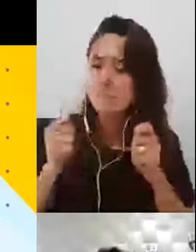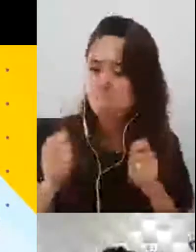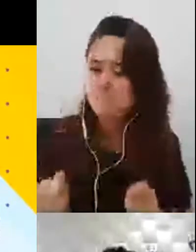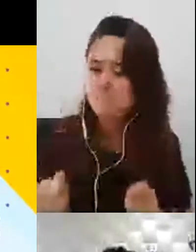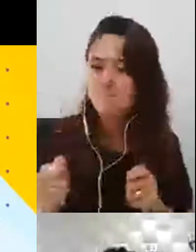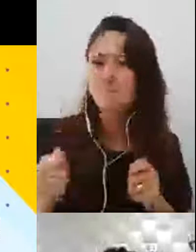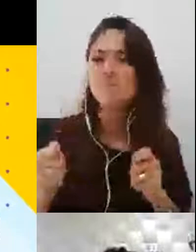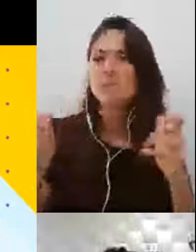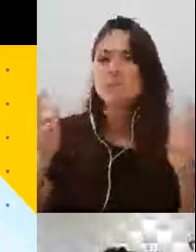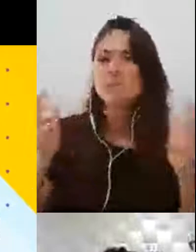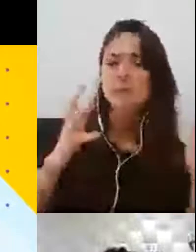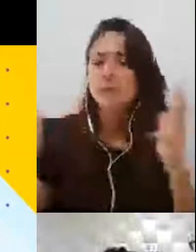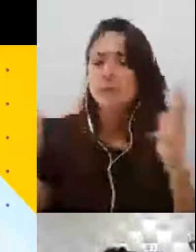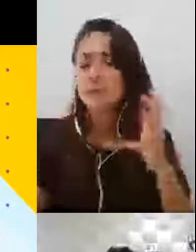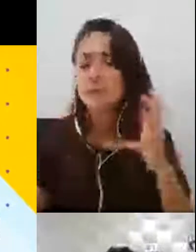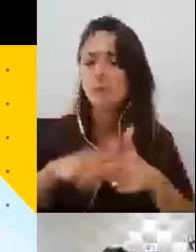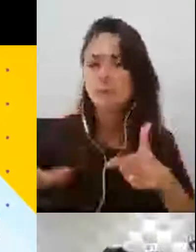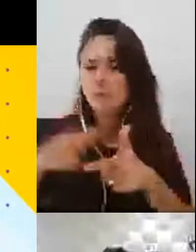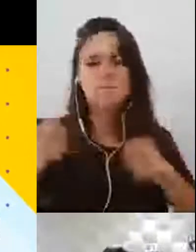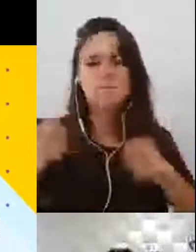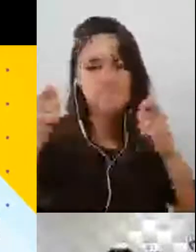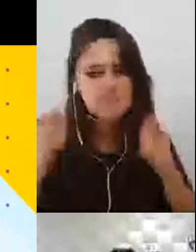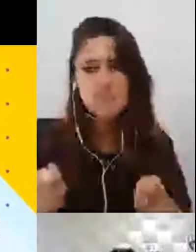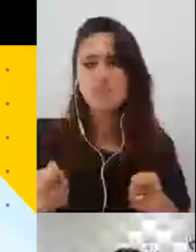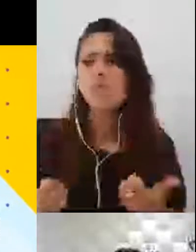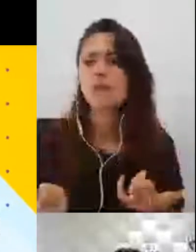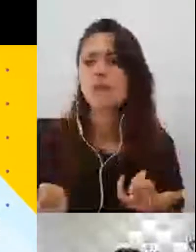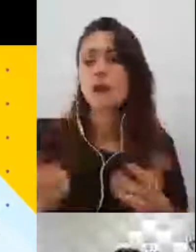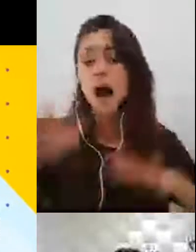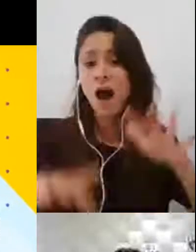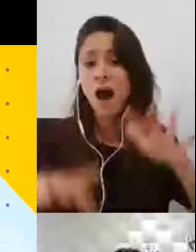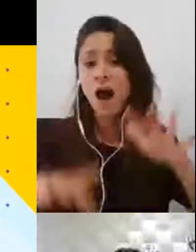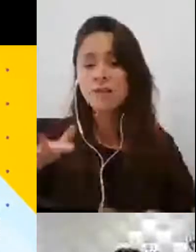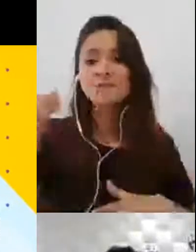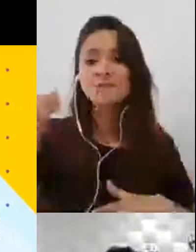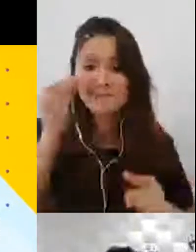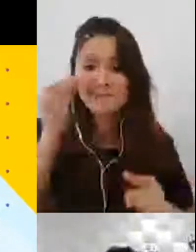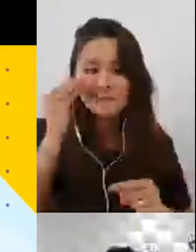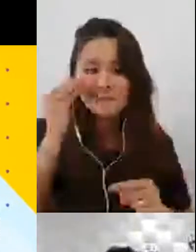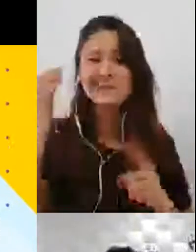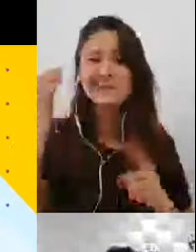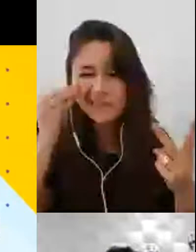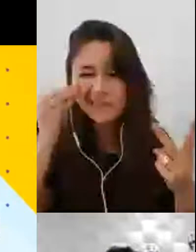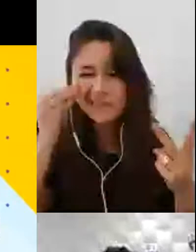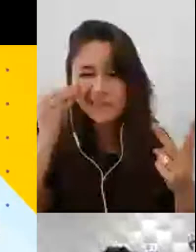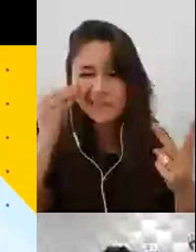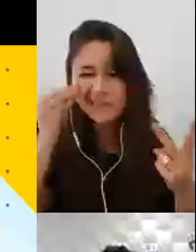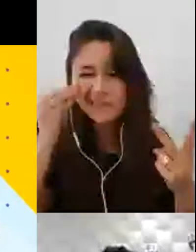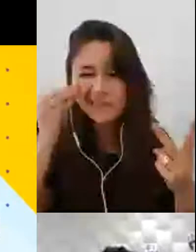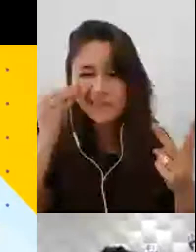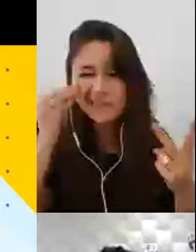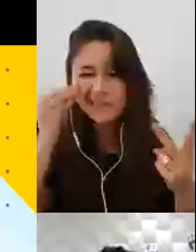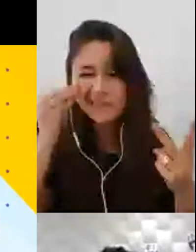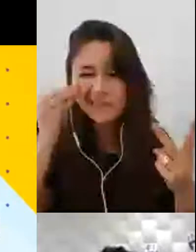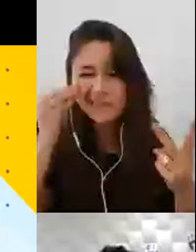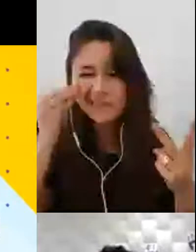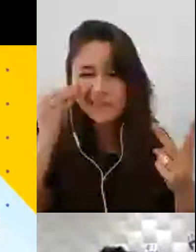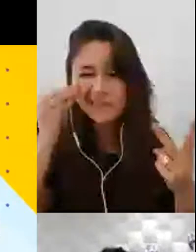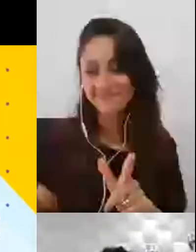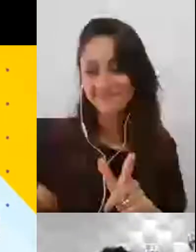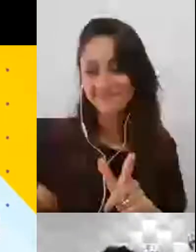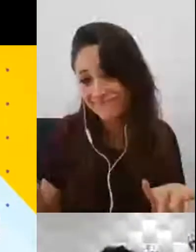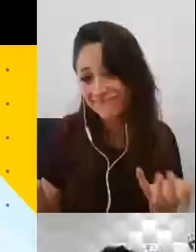Por quê? Porque muitas vezes a gente vai ter que fazer 1, 2, 3 vezes até a gente chegar um ponto